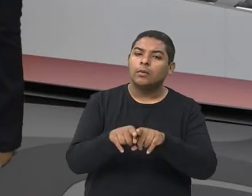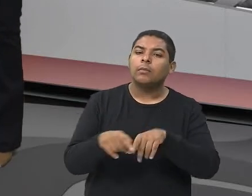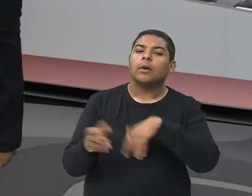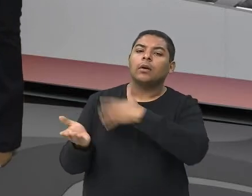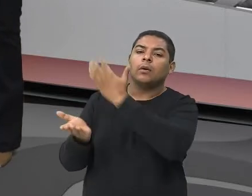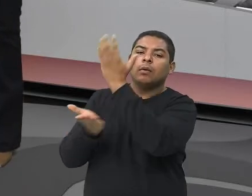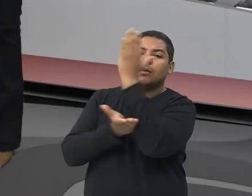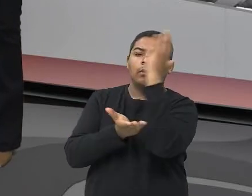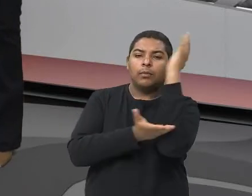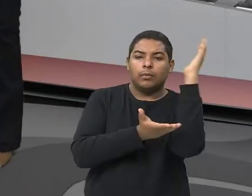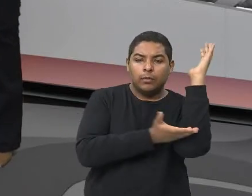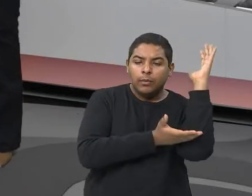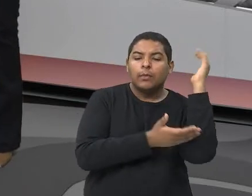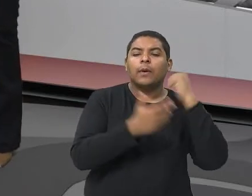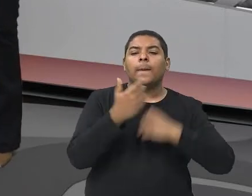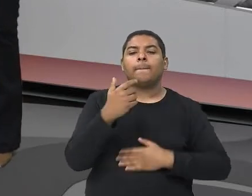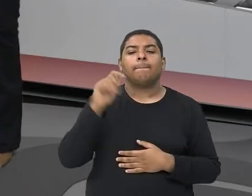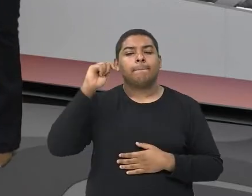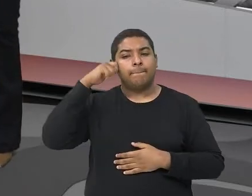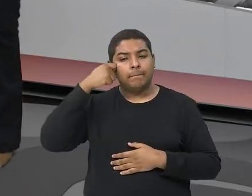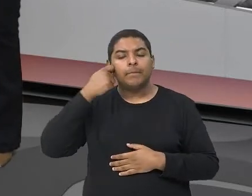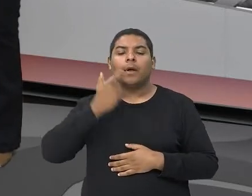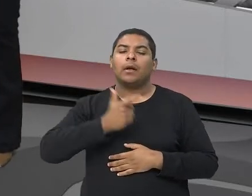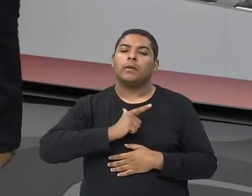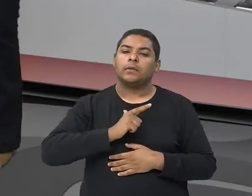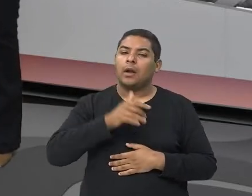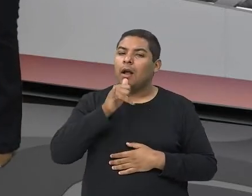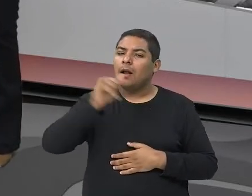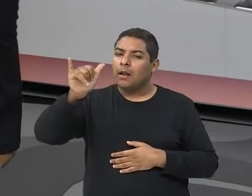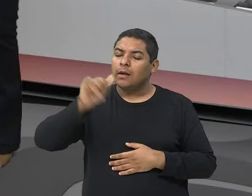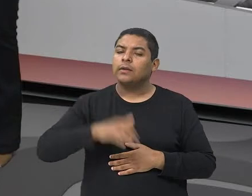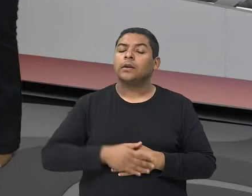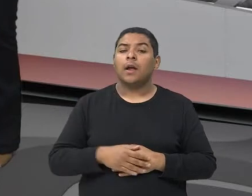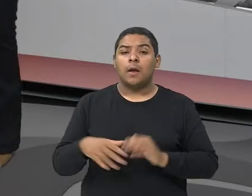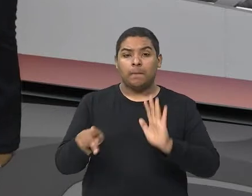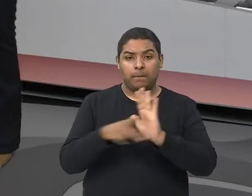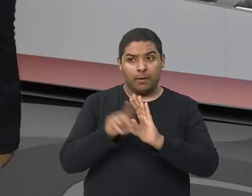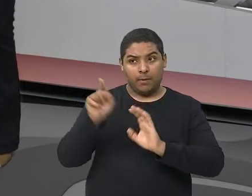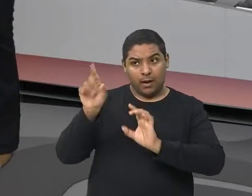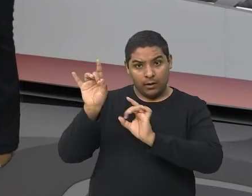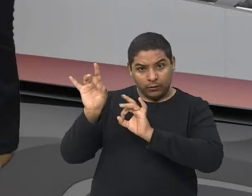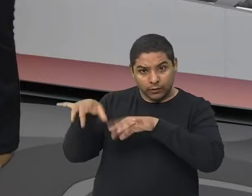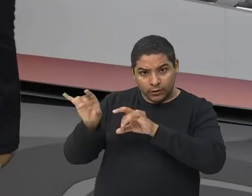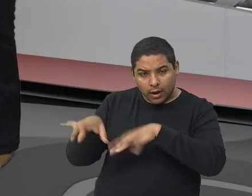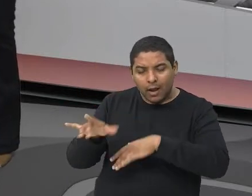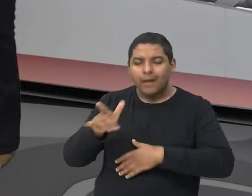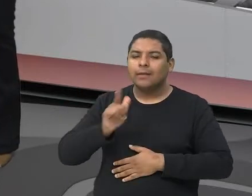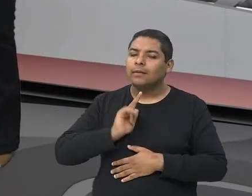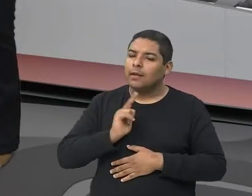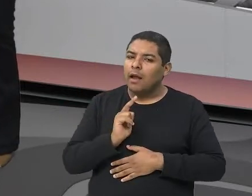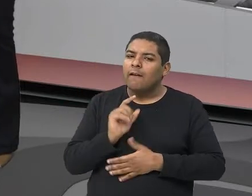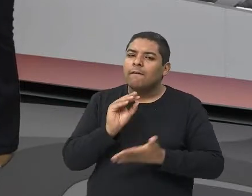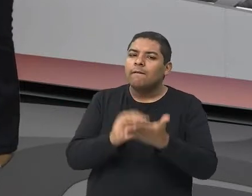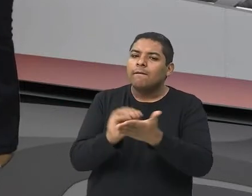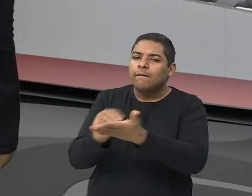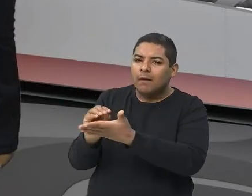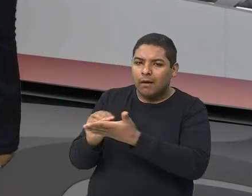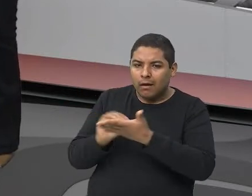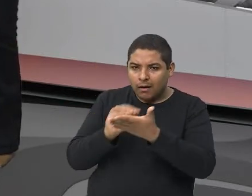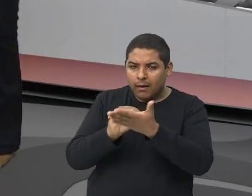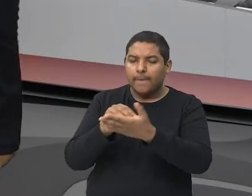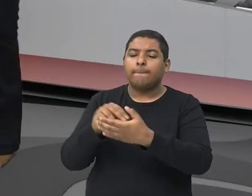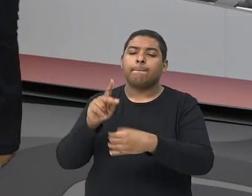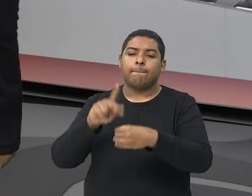utilizado em termoelétricas, tá? Na Austrália, a gente observa que já existe uma certa escassez do petróleo, mas em